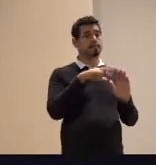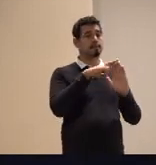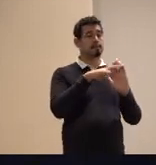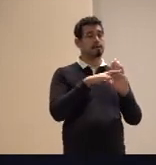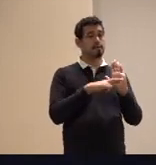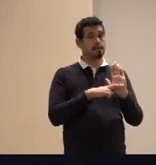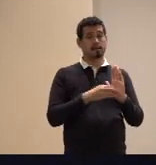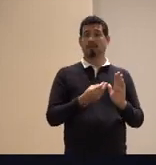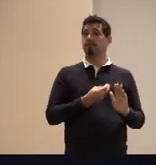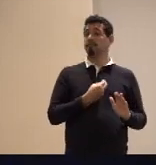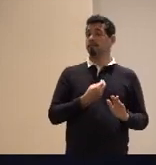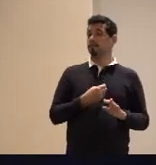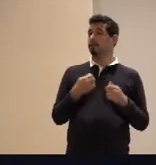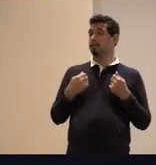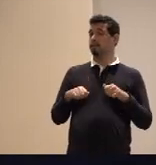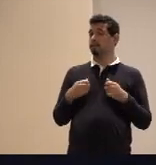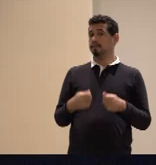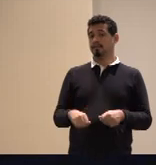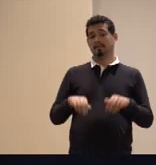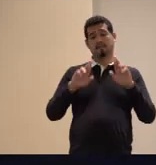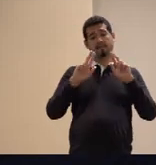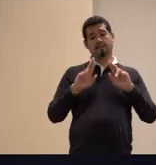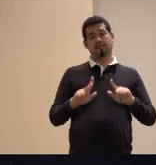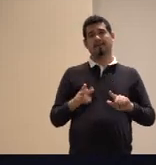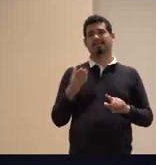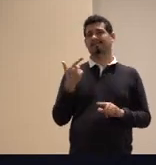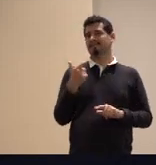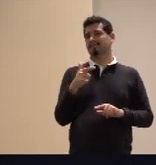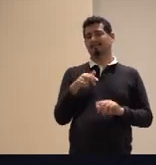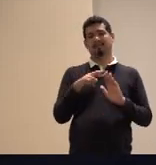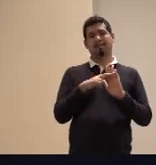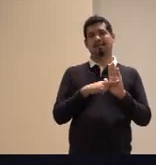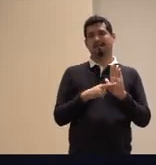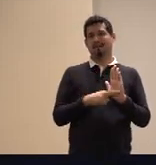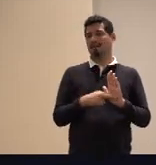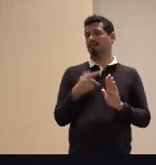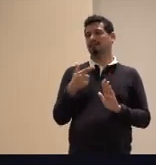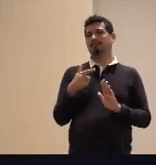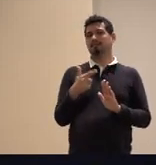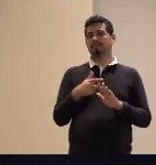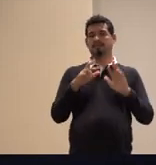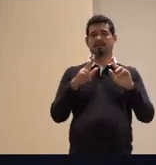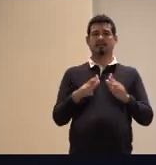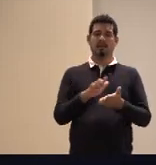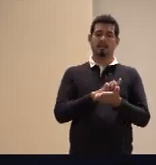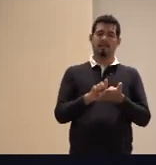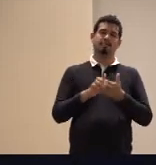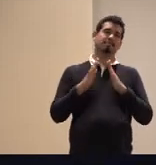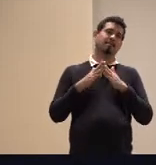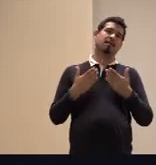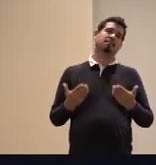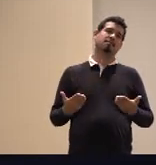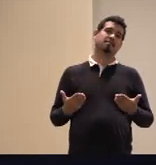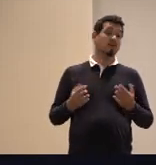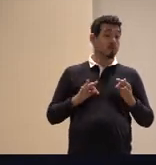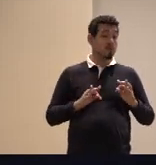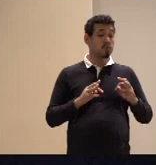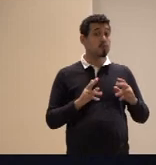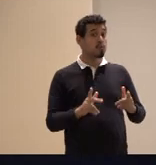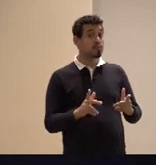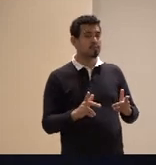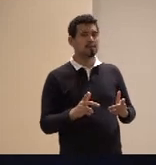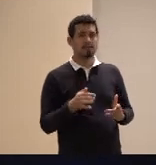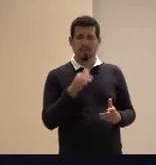convivências, né? Muito deles não tinham regras, não tinham questões de higiene em casa. Então, tudo isso,